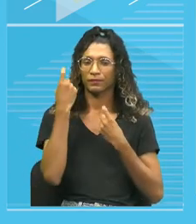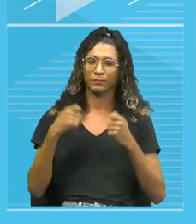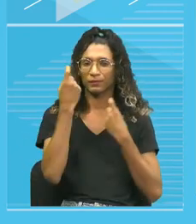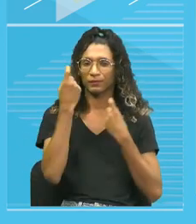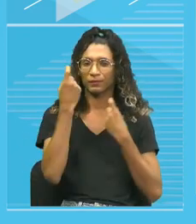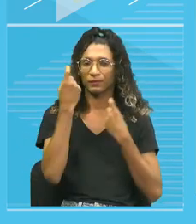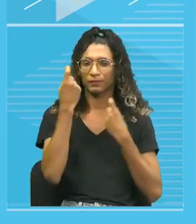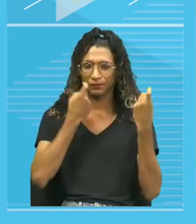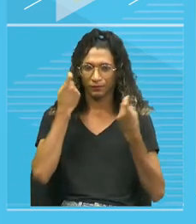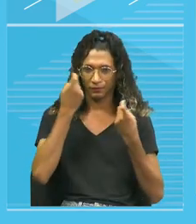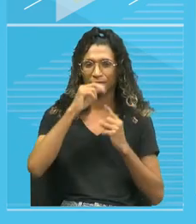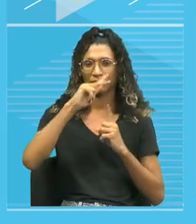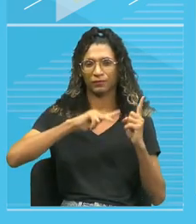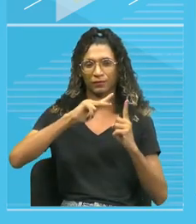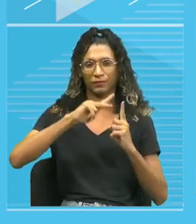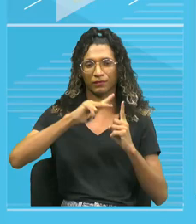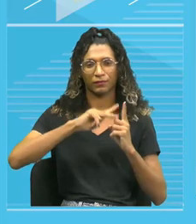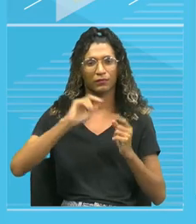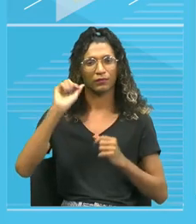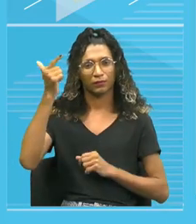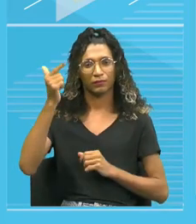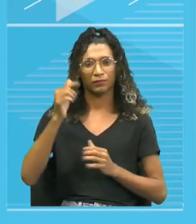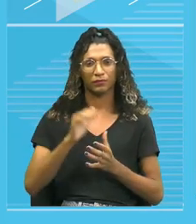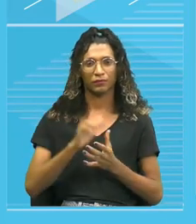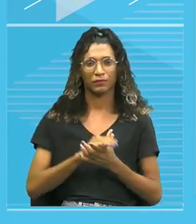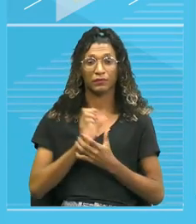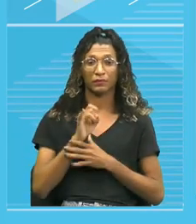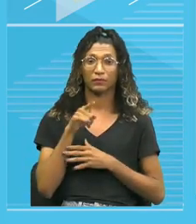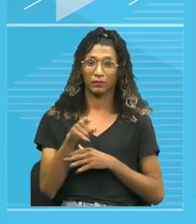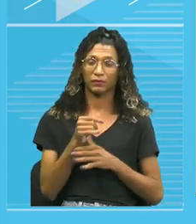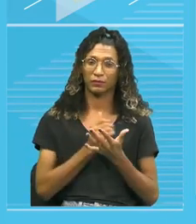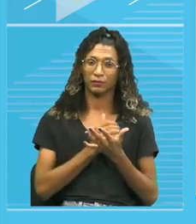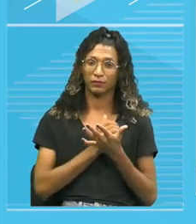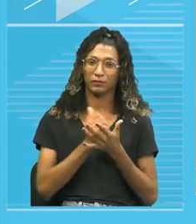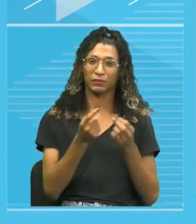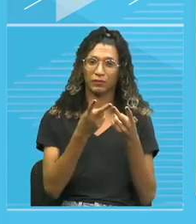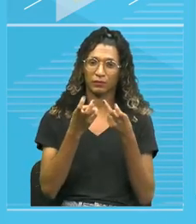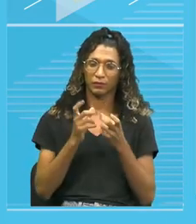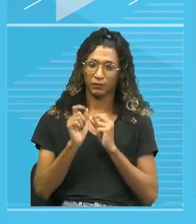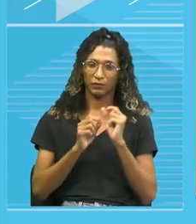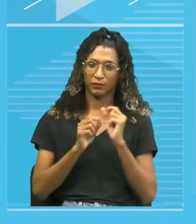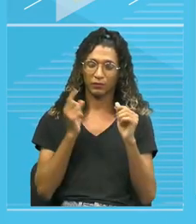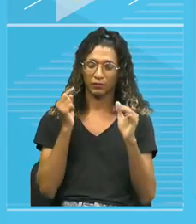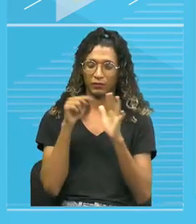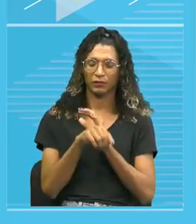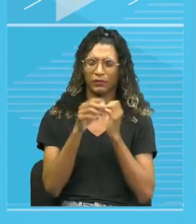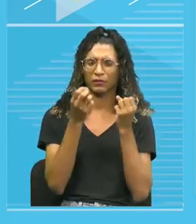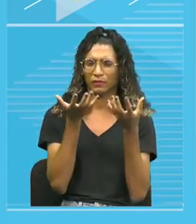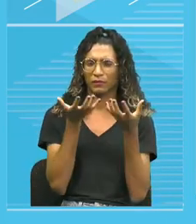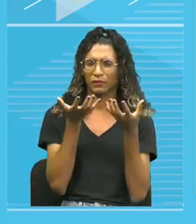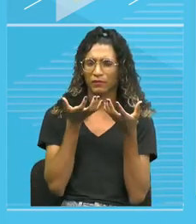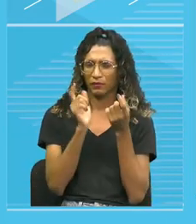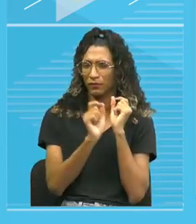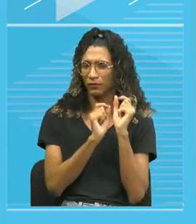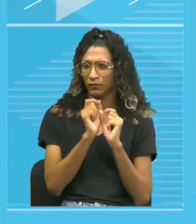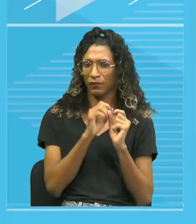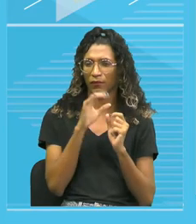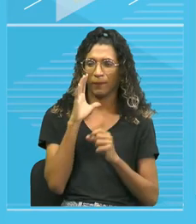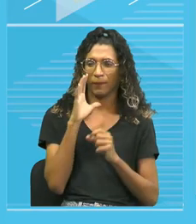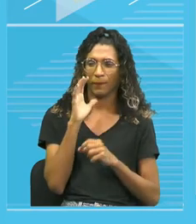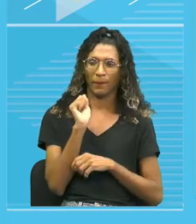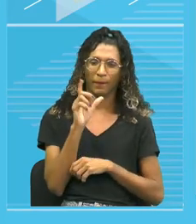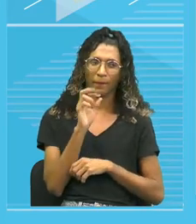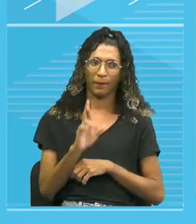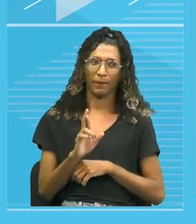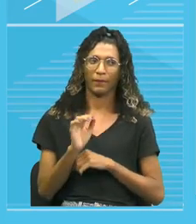com entalpia dos demais se você observar aqui a questão falou que quer saber o calor fornecido